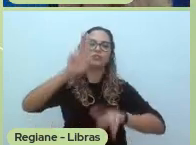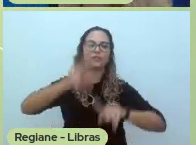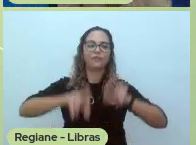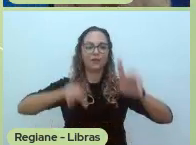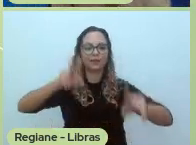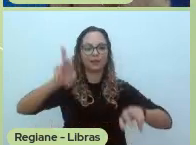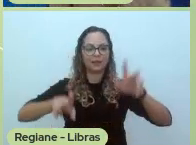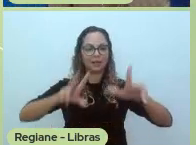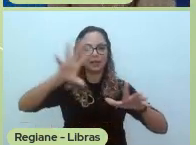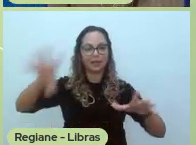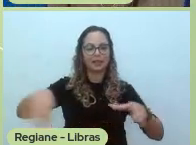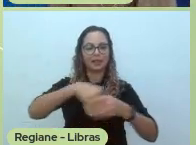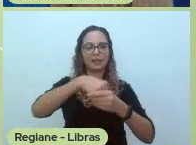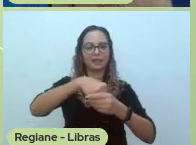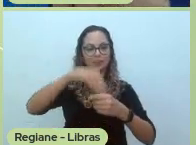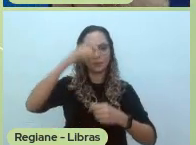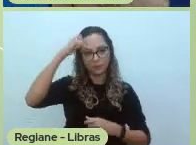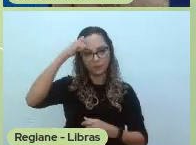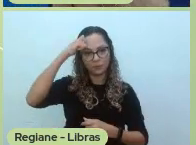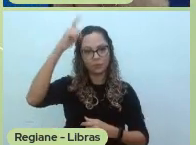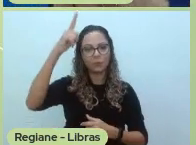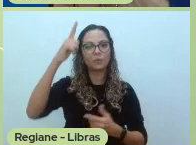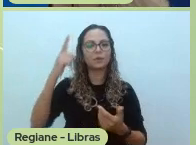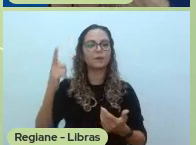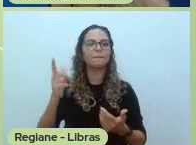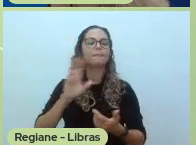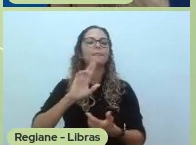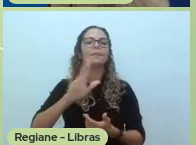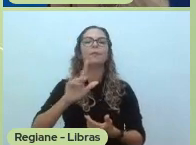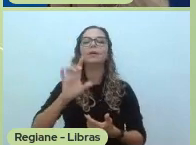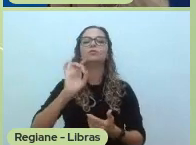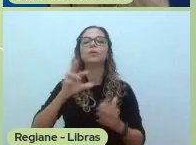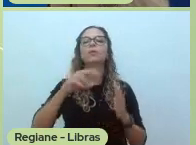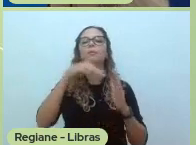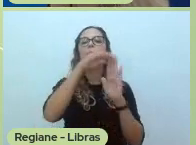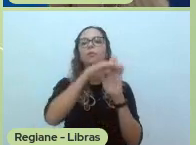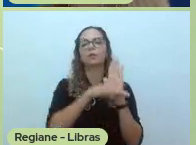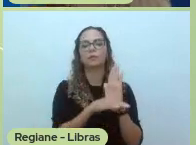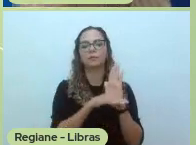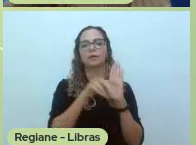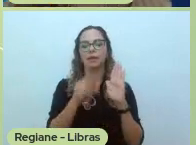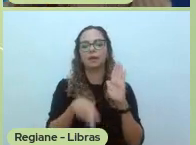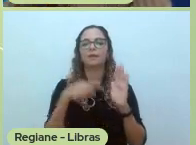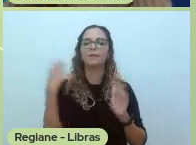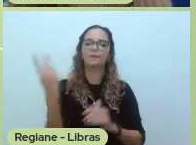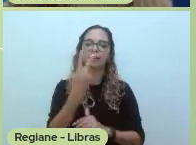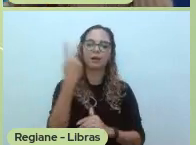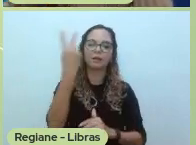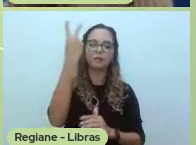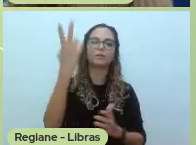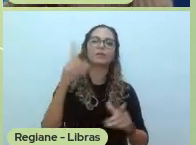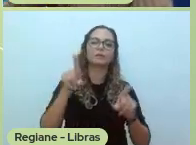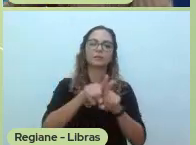da cultura. A gente não está falando só de programa, a gente está falando de valor, a gente está falando de diretriz de marca, a gente está falando